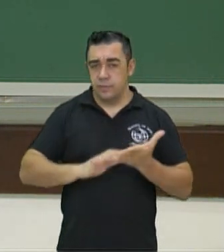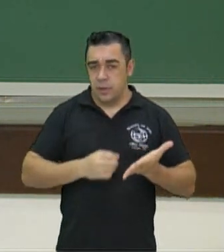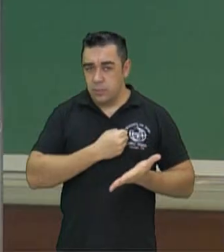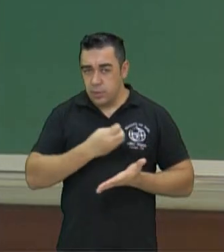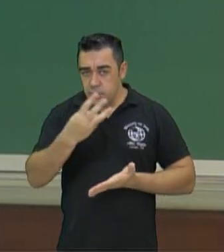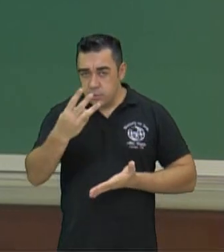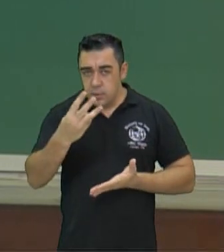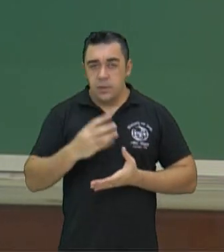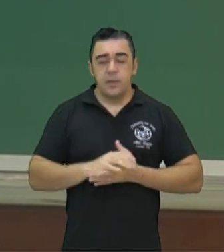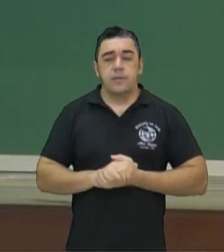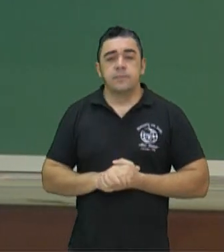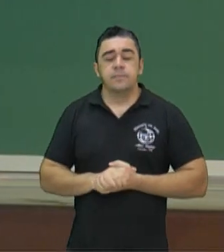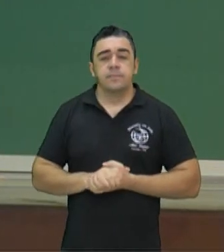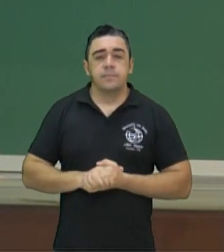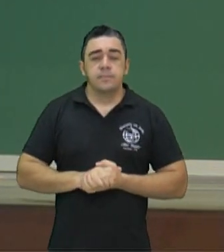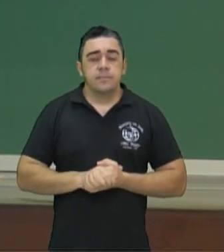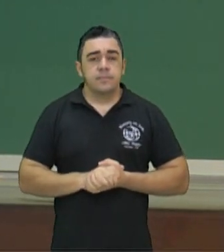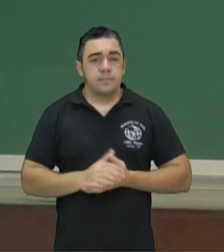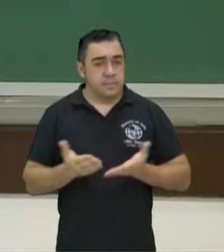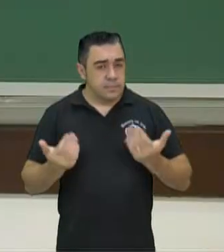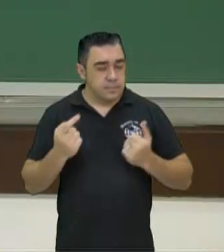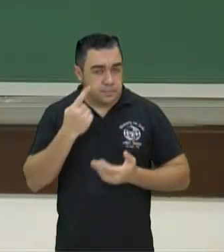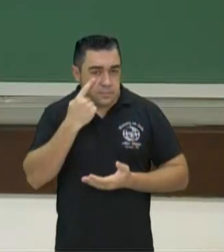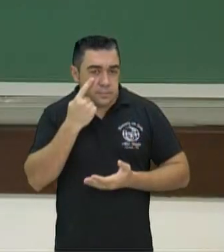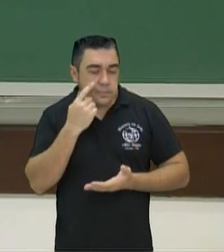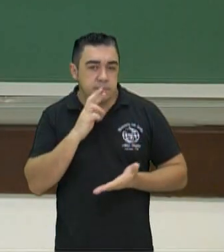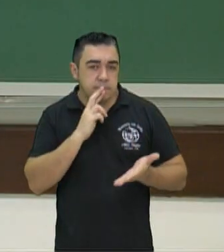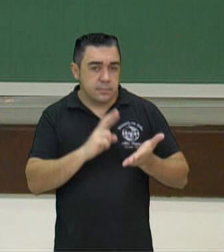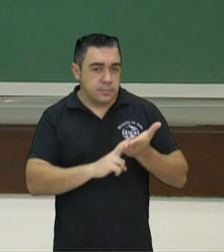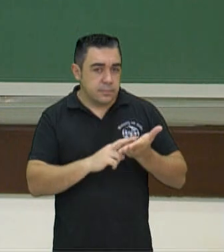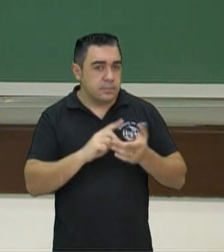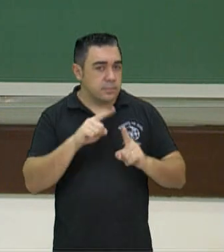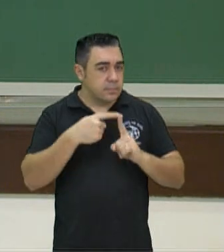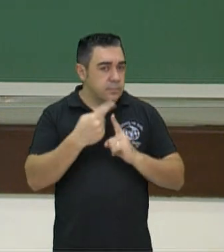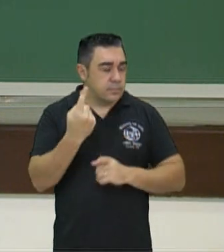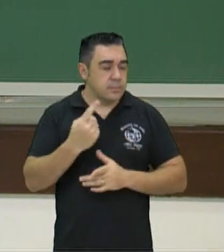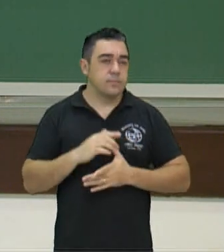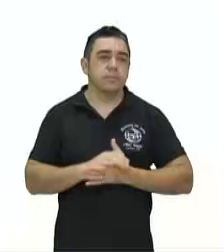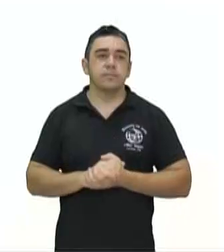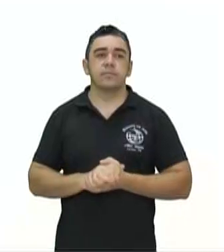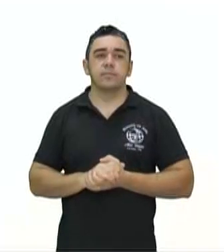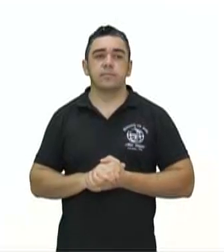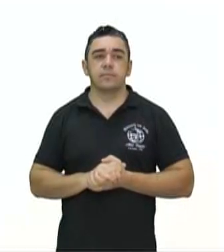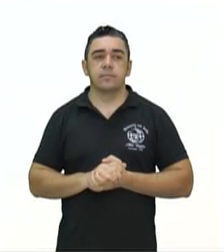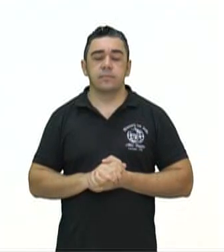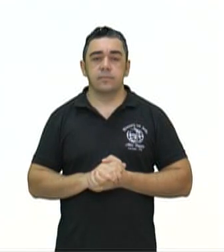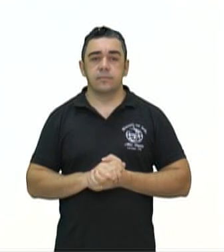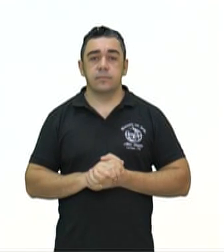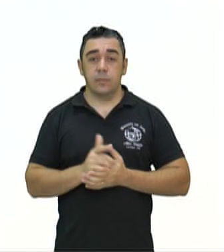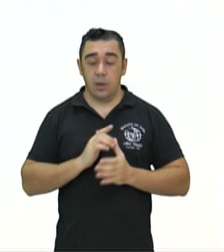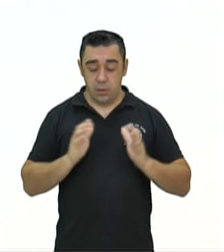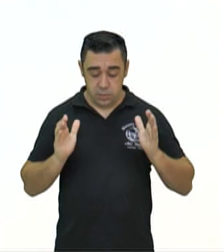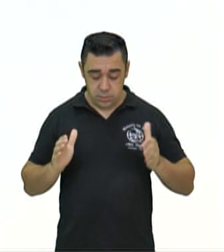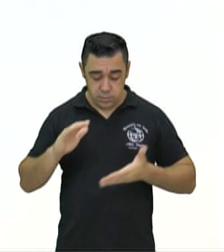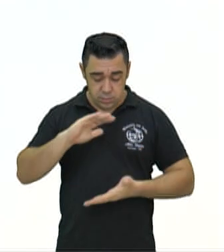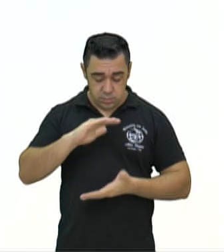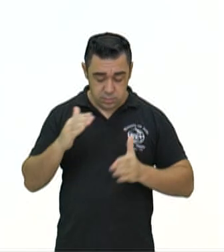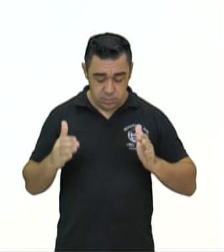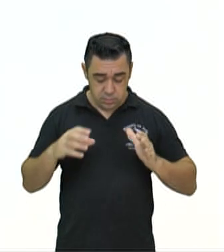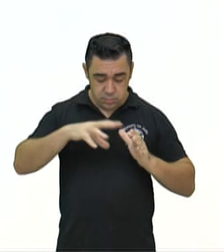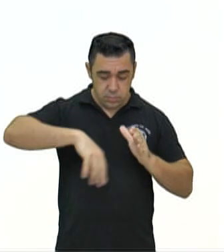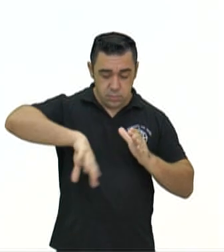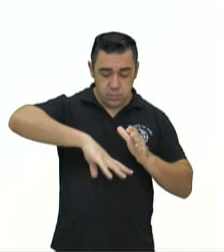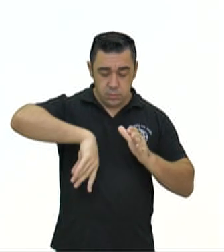Exercício número 3. Vamos lá resolver mais um exercício? Uma urna contém 5